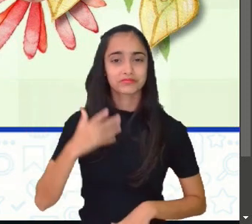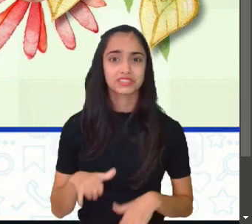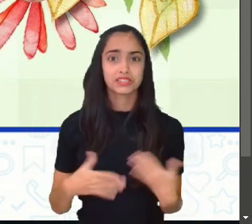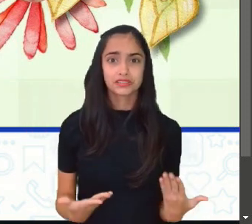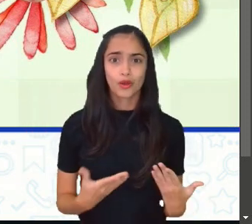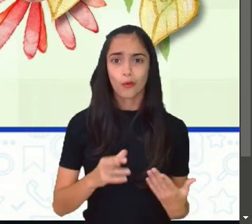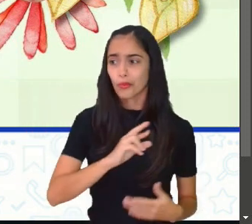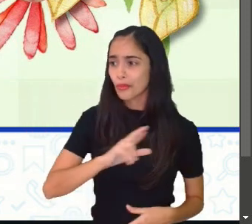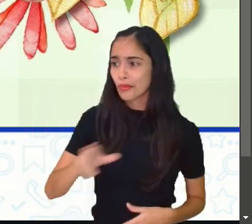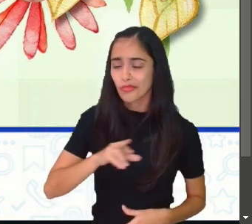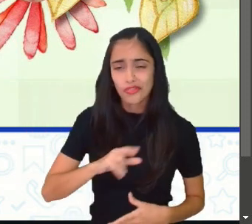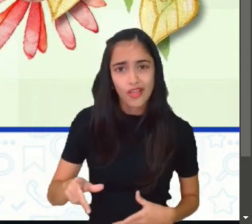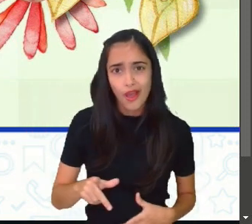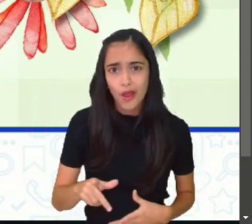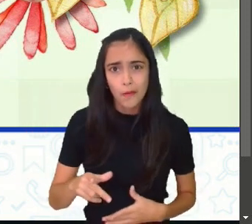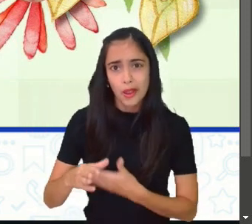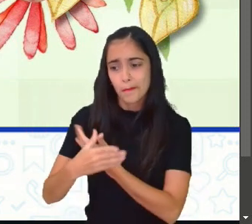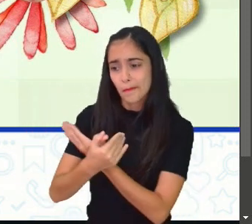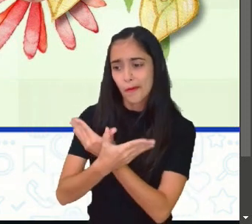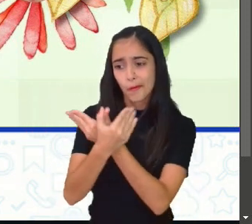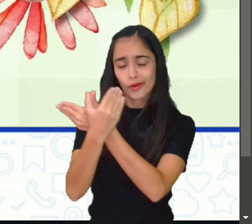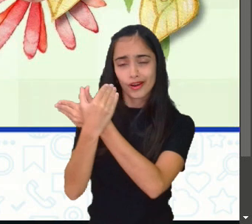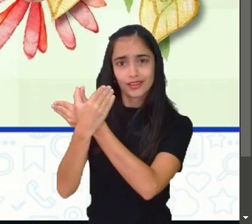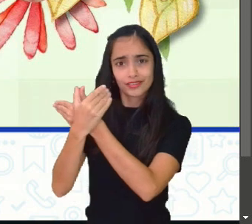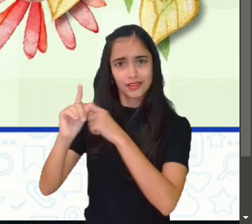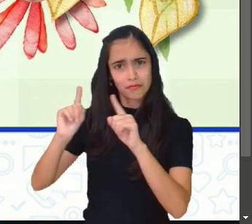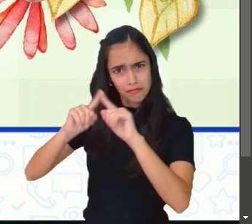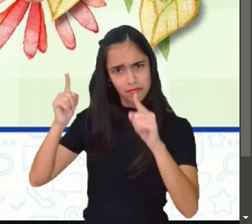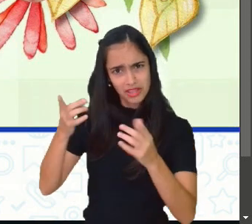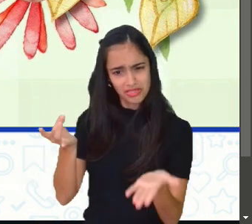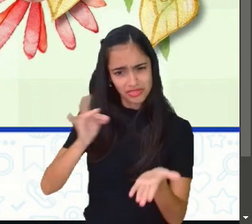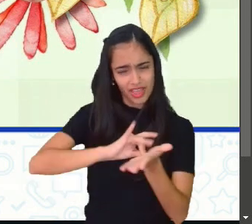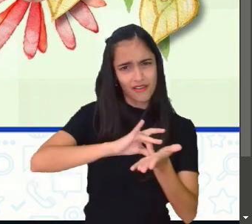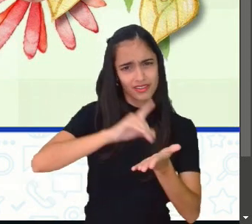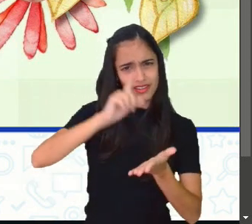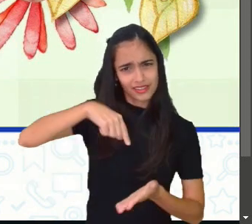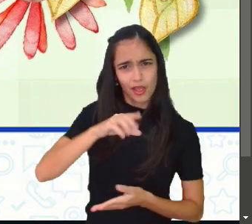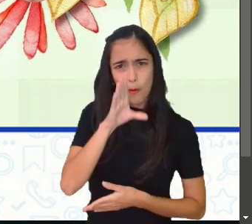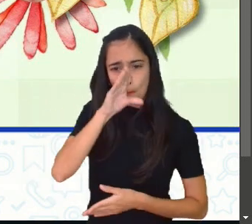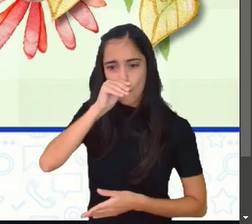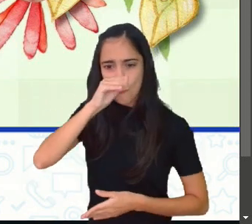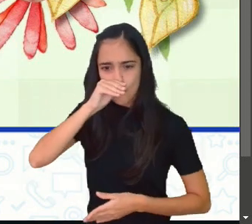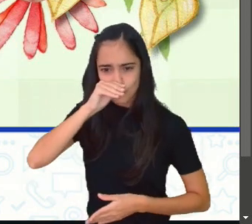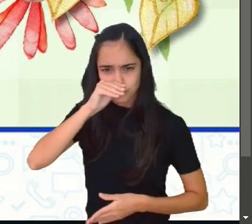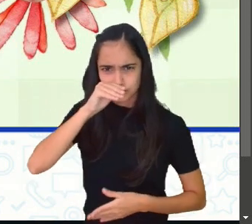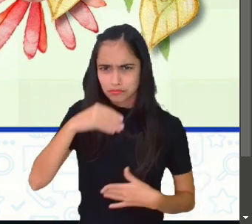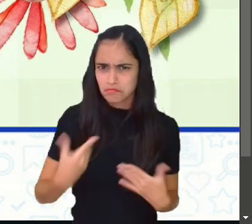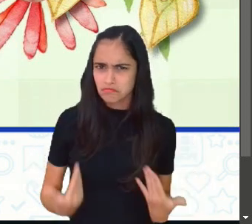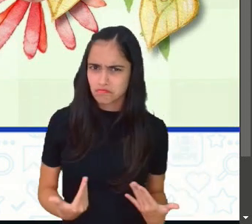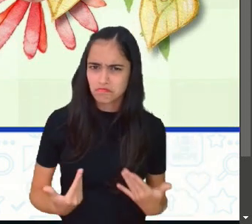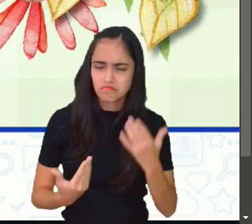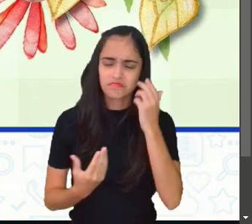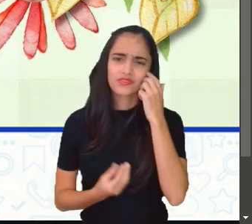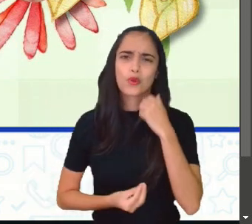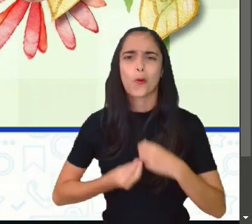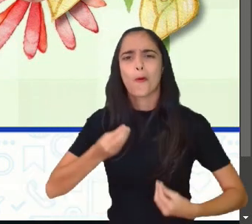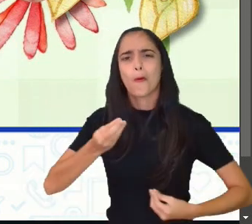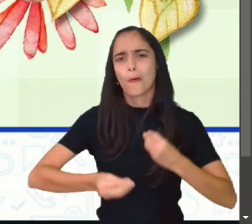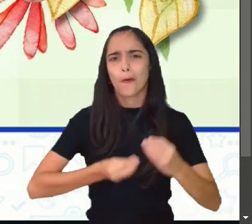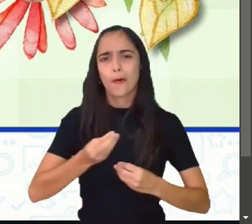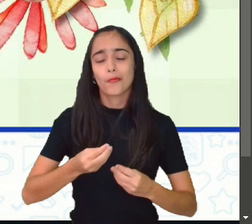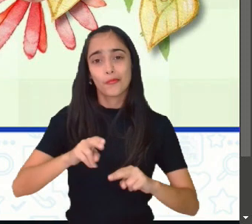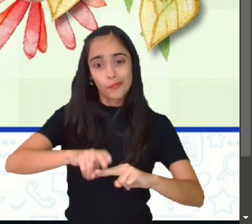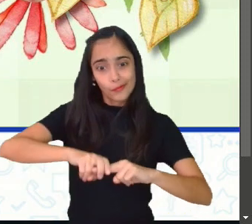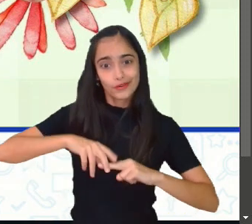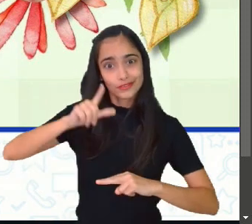uma borboleta, e sim um cisne. Por isso há esse estranhamento entre as borboletas coloridas e a borboleta negra que a princesa